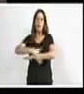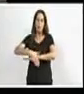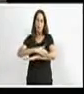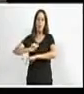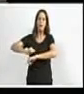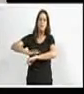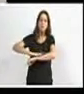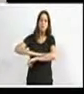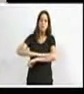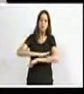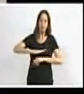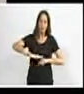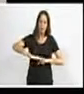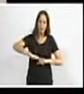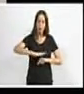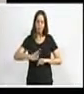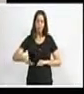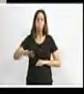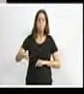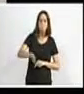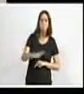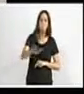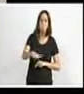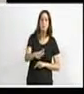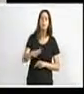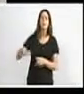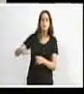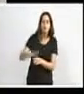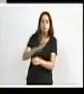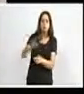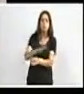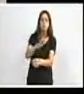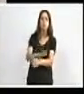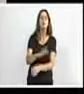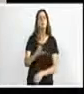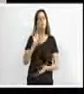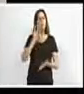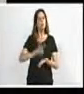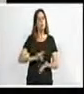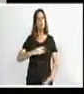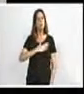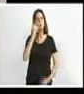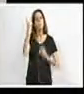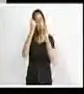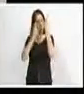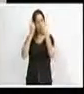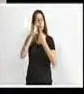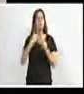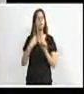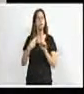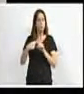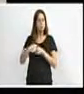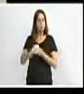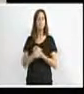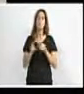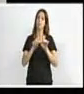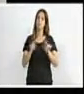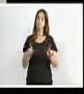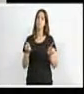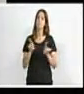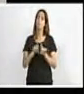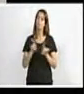lá. O prefeito está preocupado, sim, com a nossa cidade, mas também está preocupado